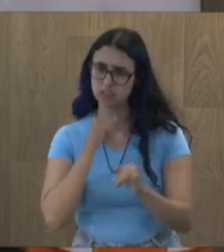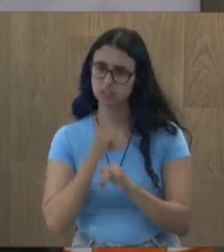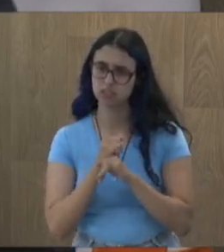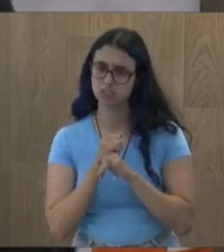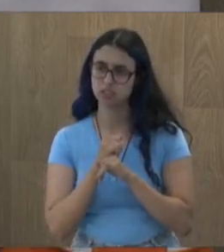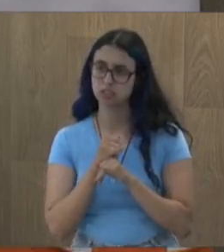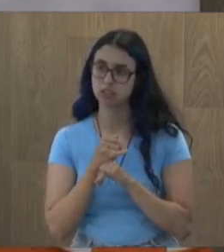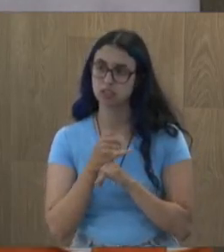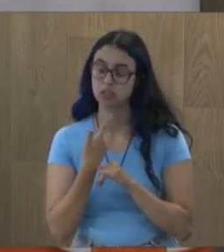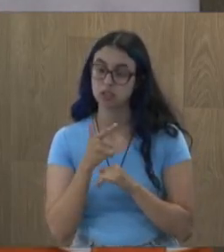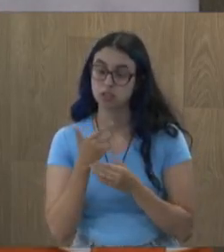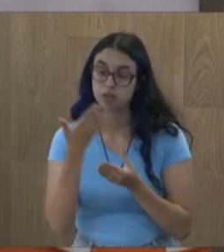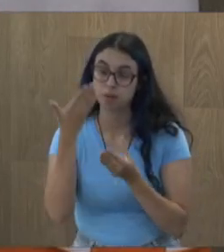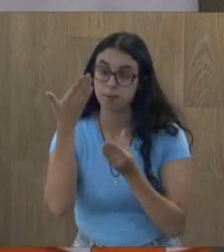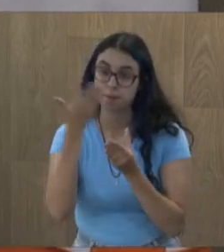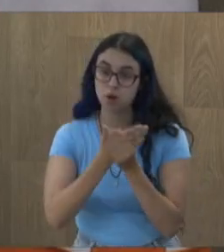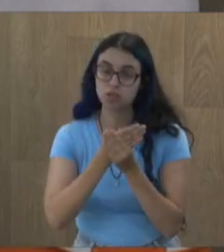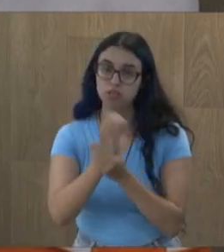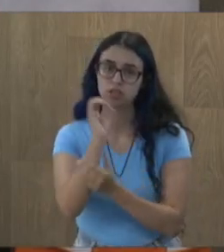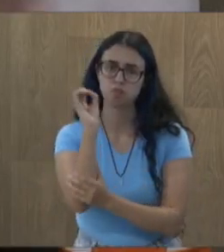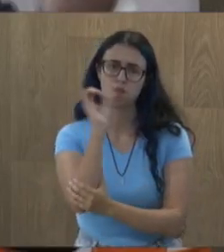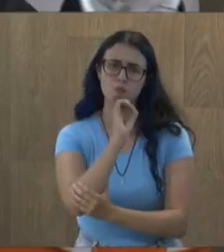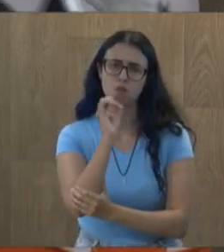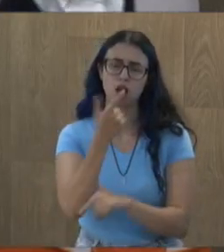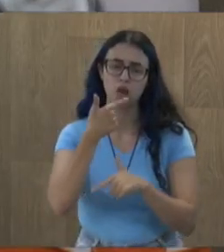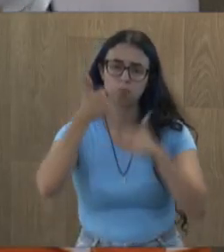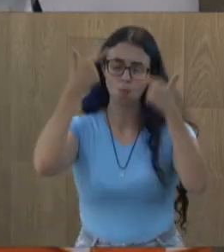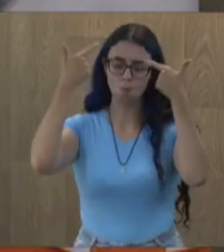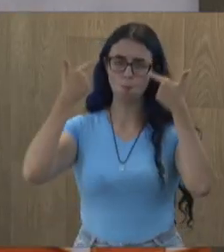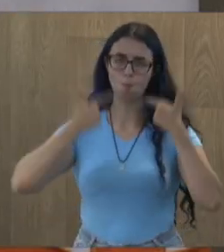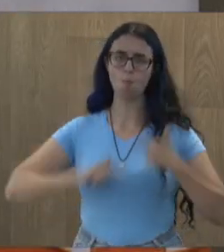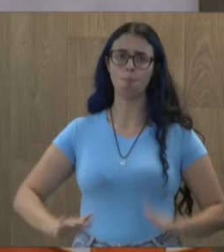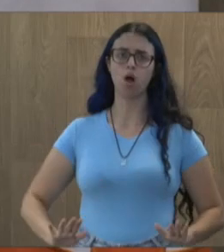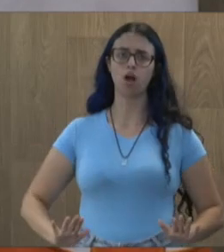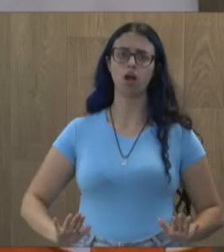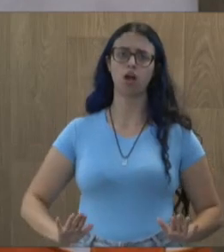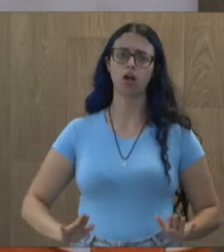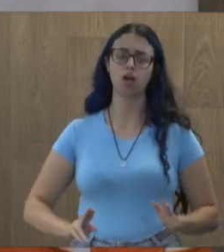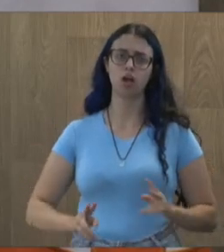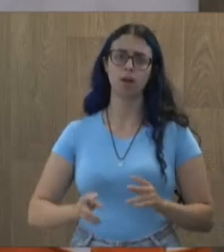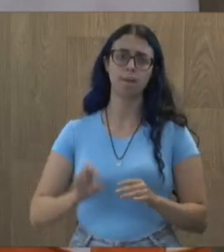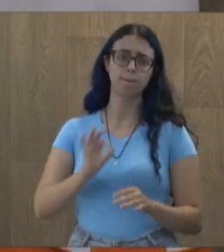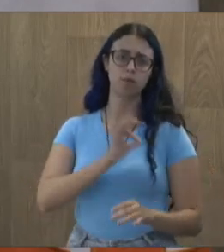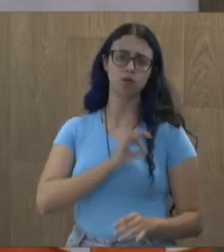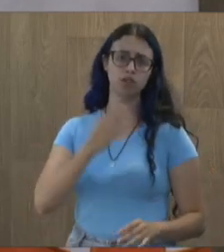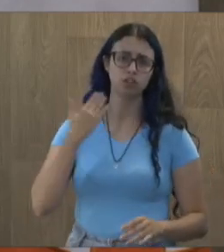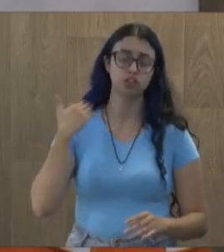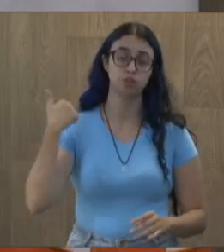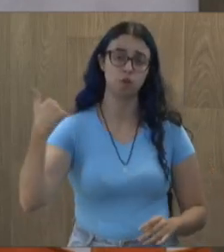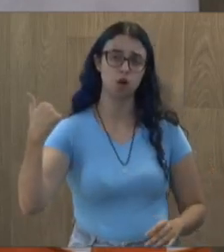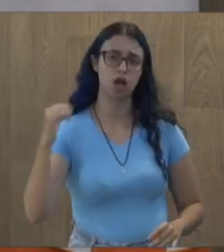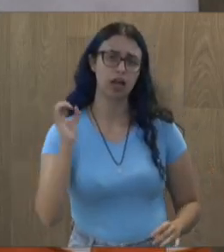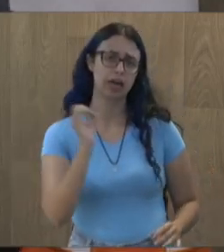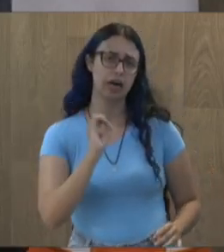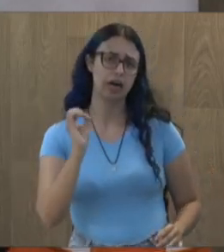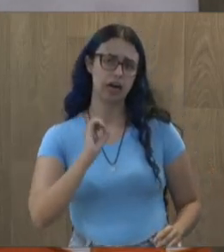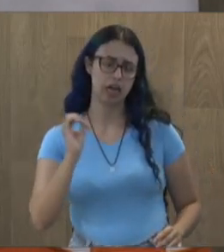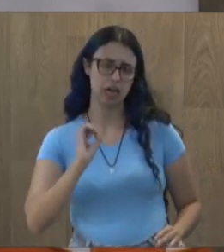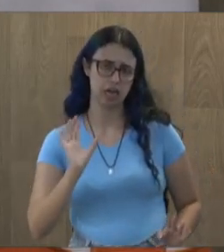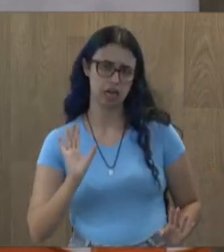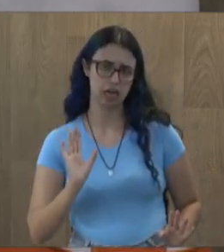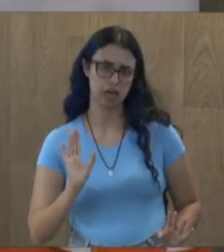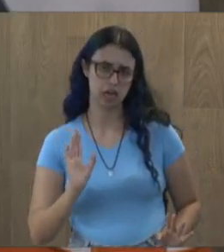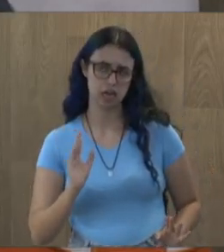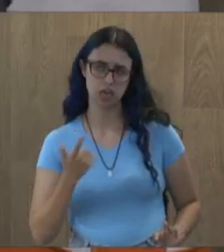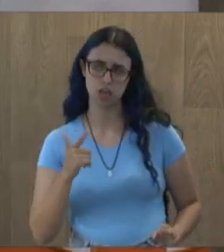nenhum processo na minha vida, nunca fui chamado a uma delegacia sequer. Nenhum processo